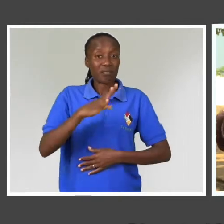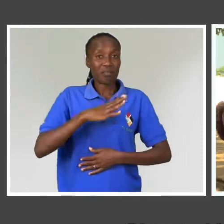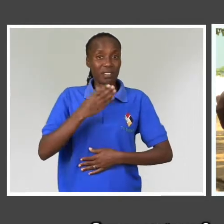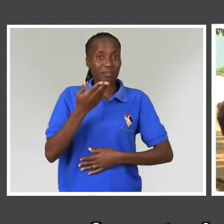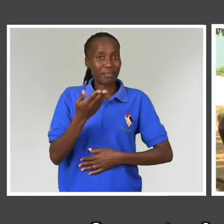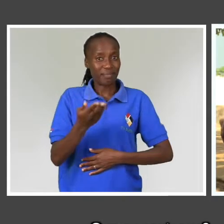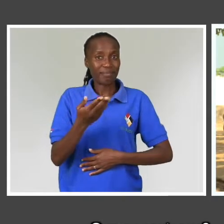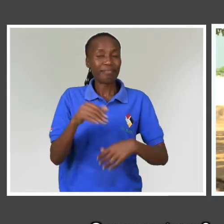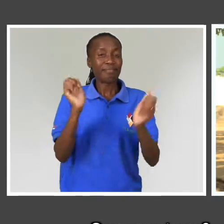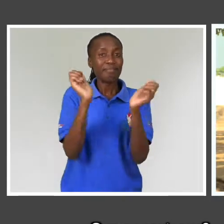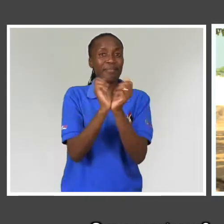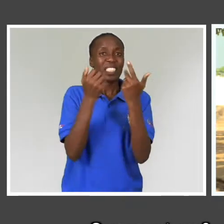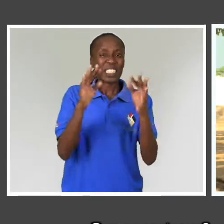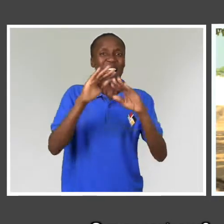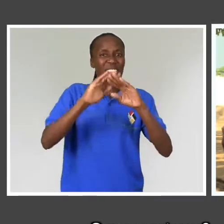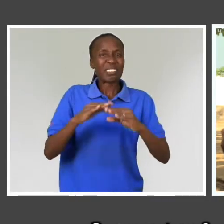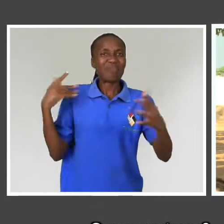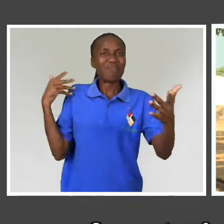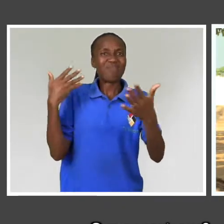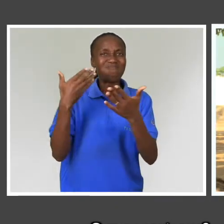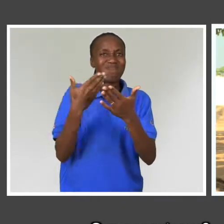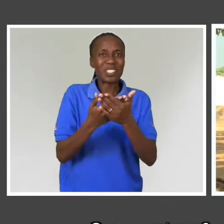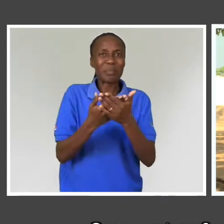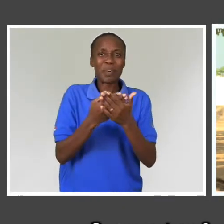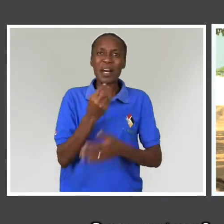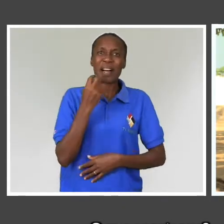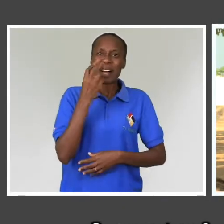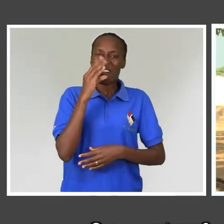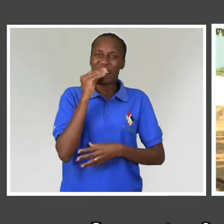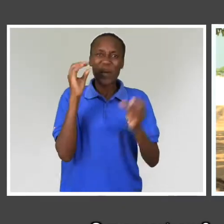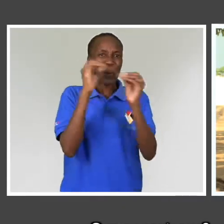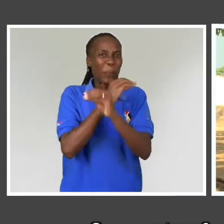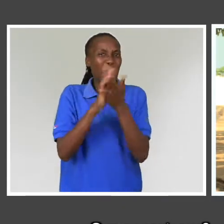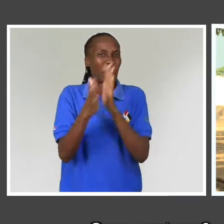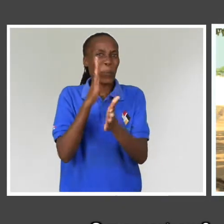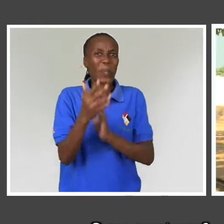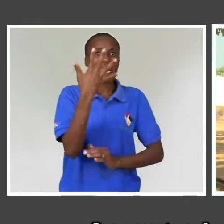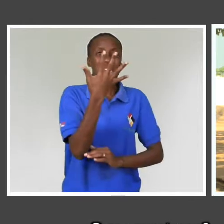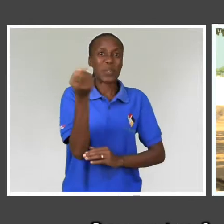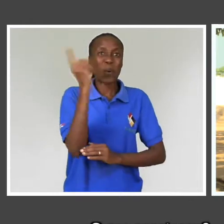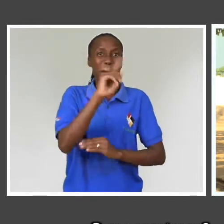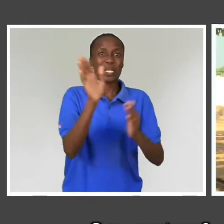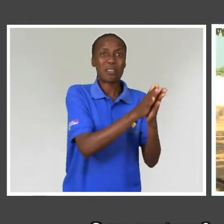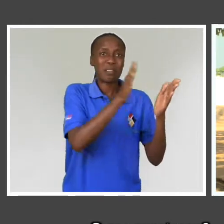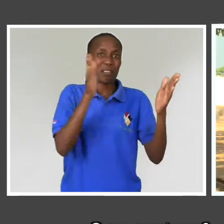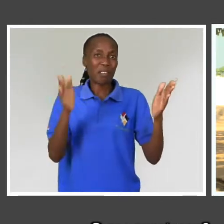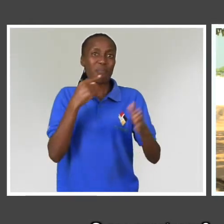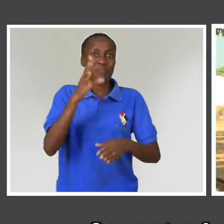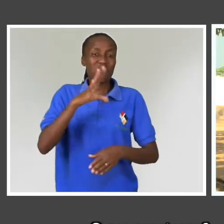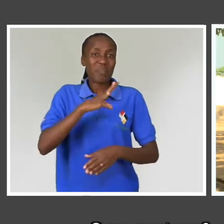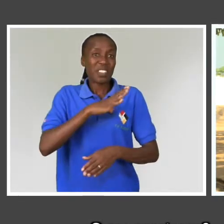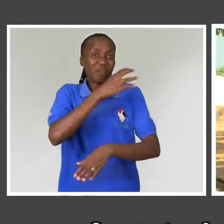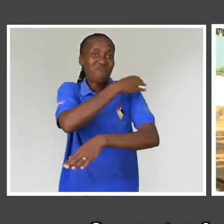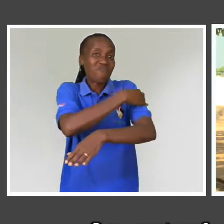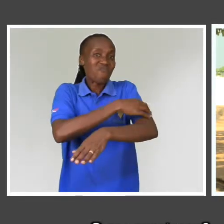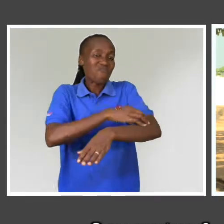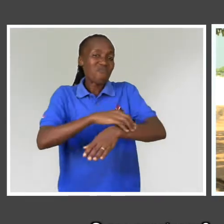Aqui, daqui vem. Fiquei muito tempo no corpo, no hospital. Ficou cinco meses no corpo.